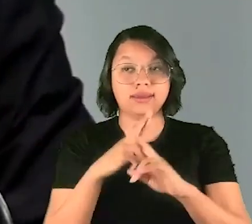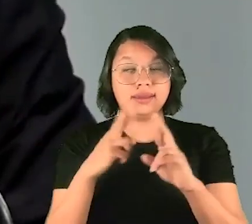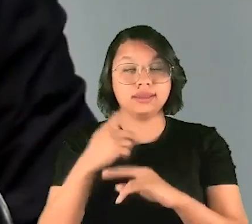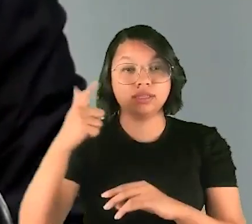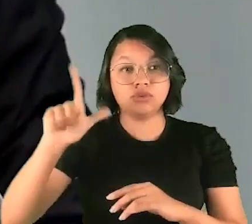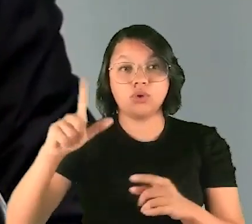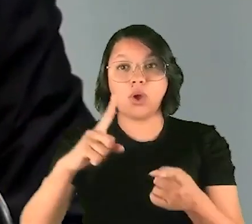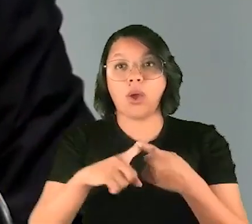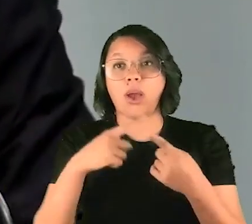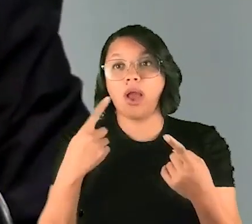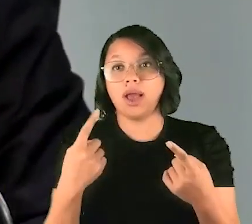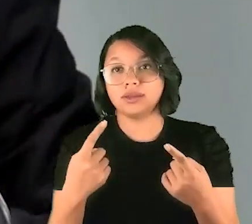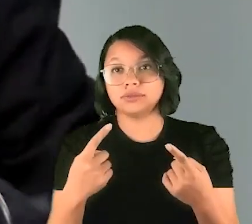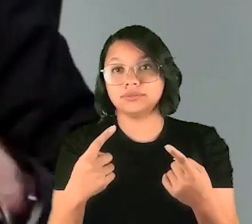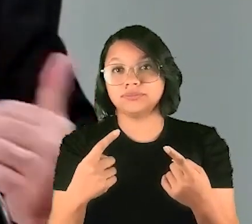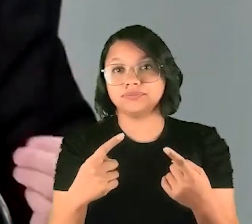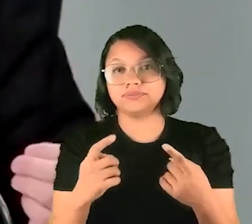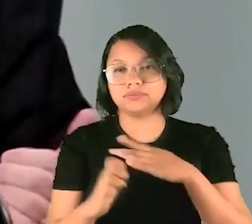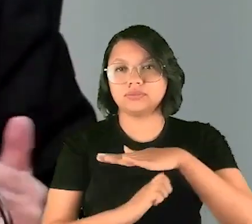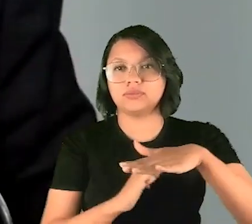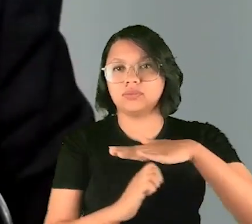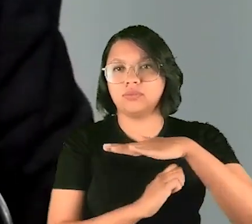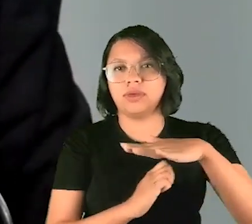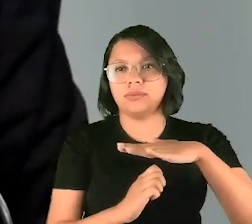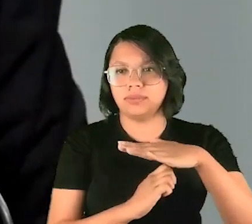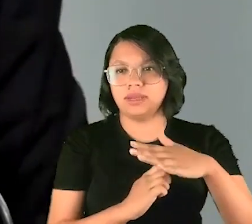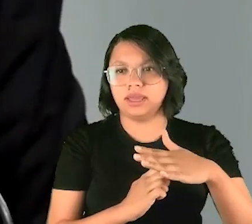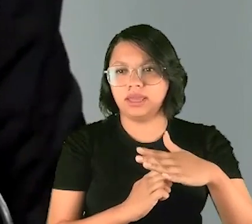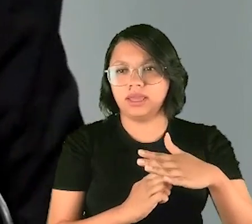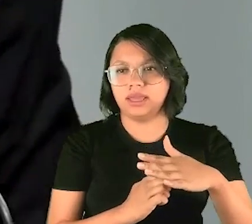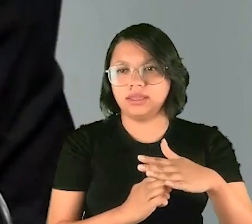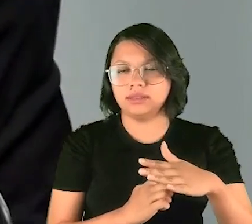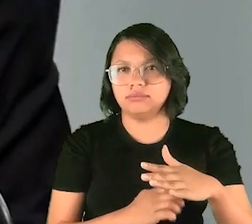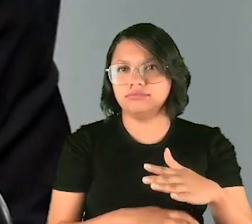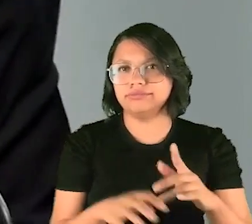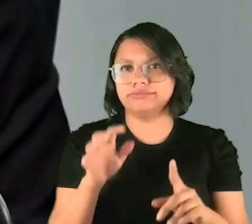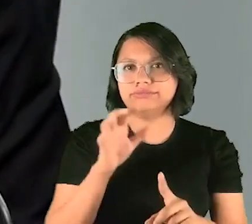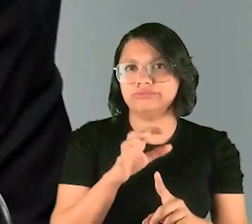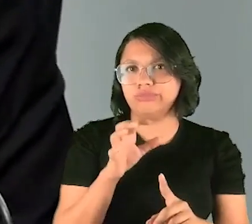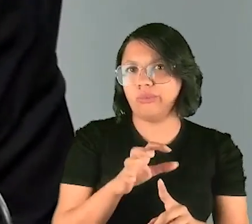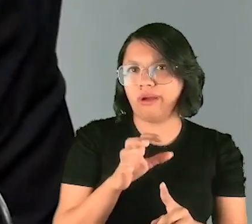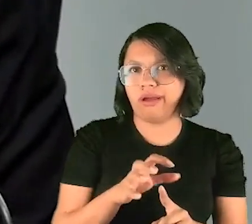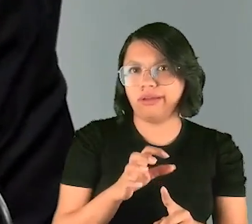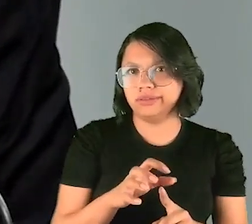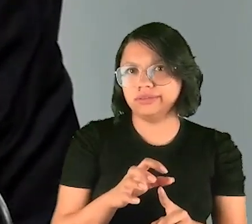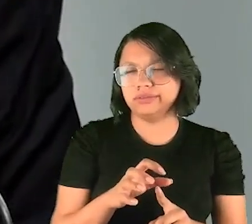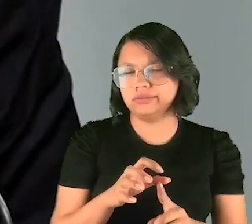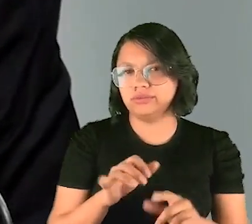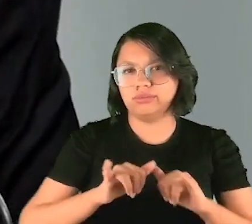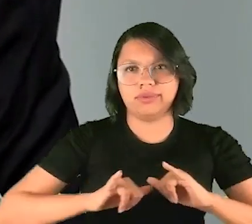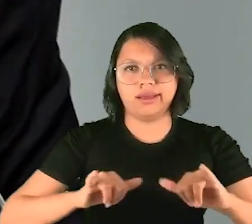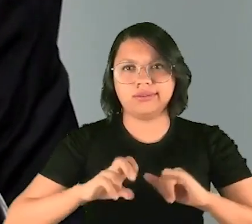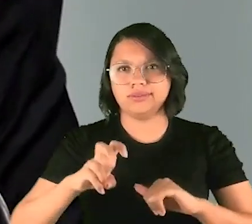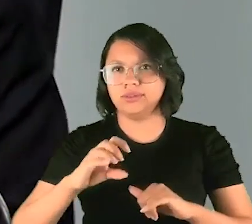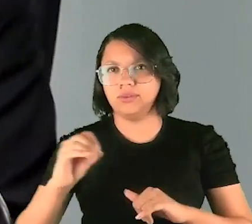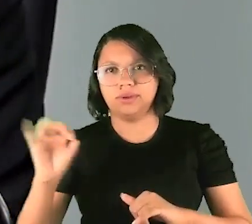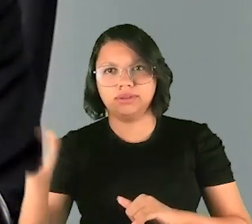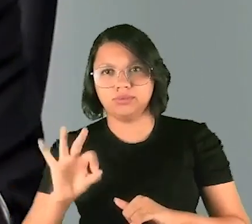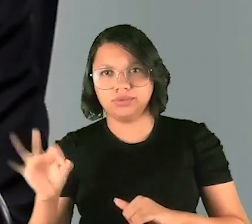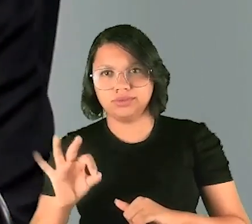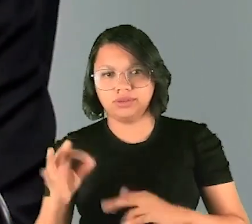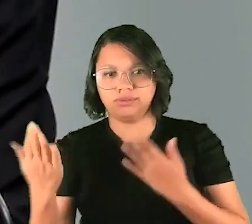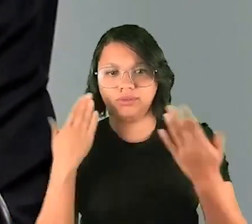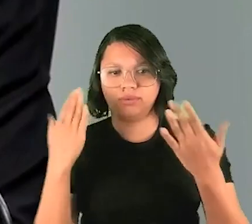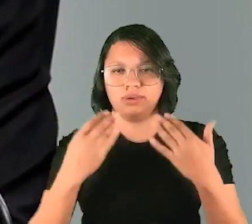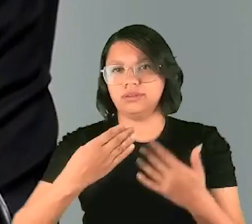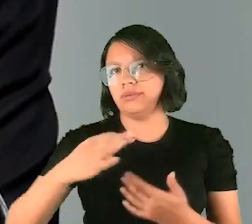nós não pagamos caro em relação aos outros, mas uma empresa não vai ameaçar um mercado de 50% por um mercado